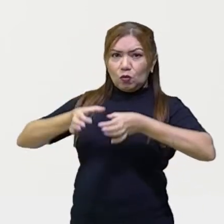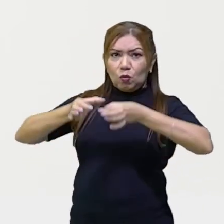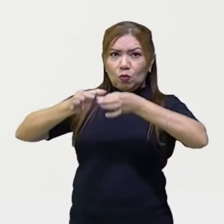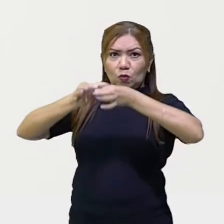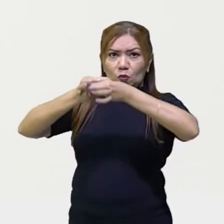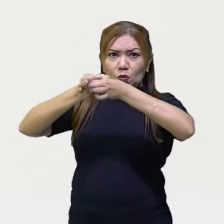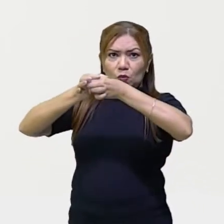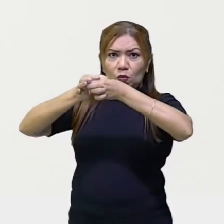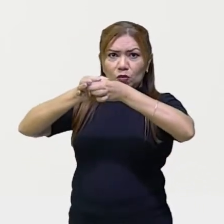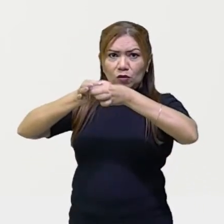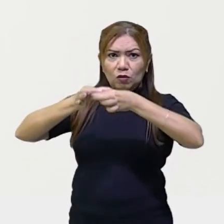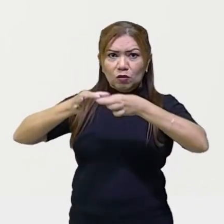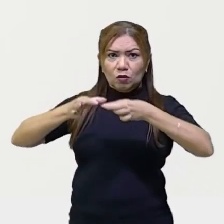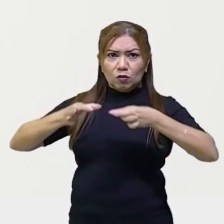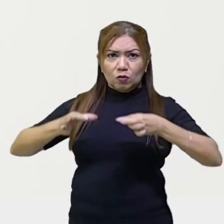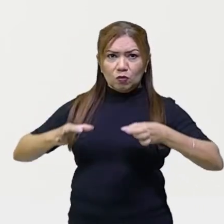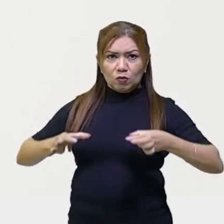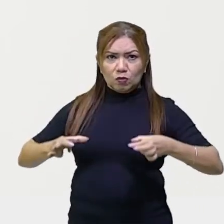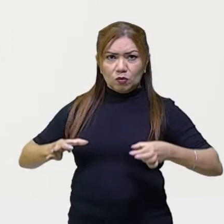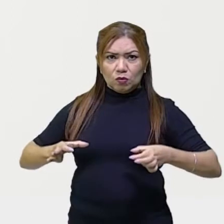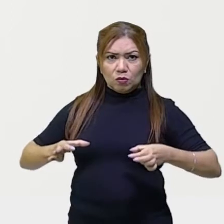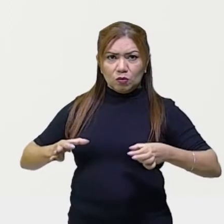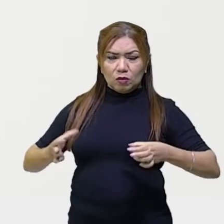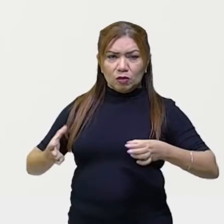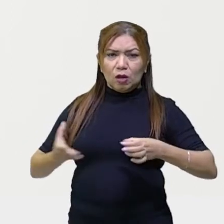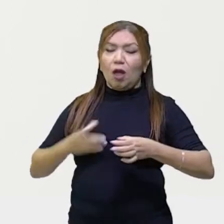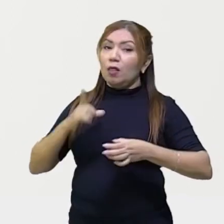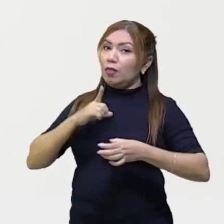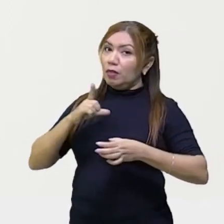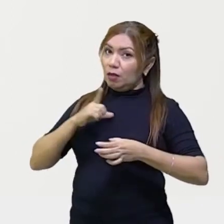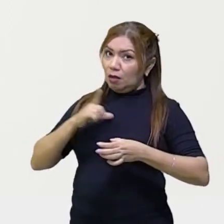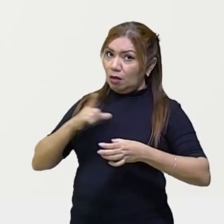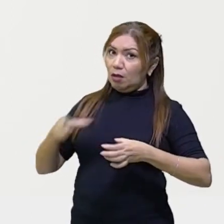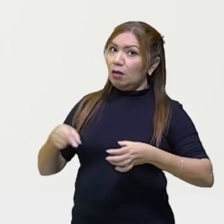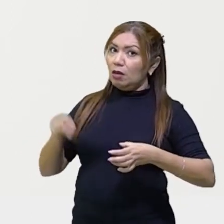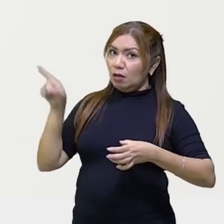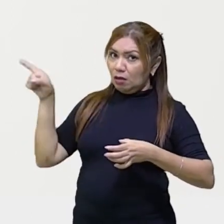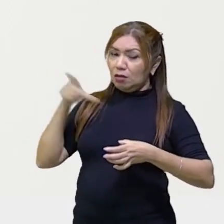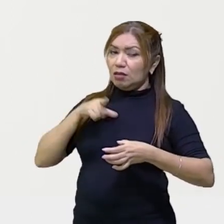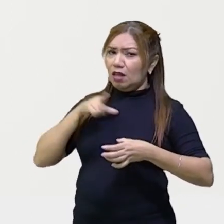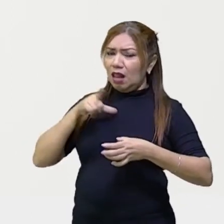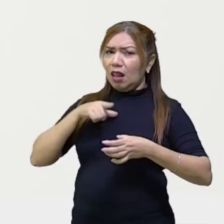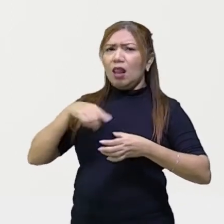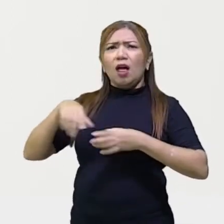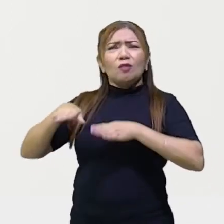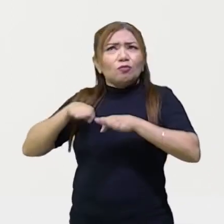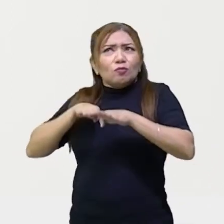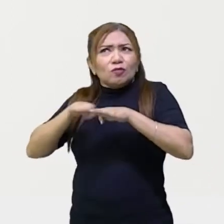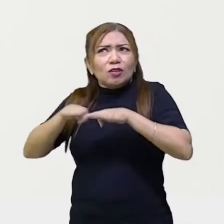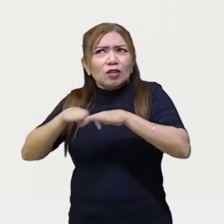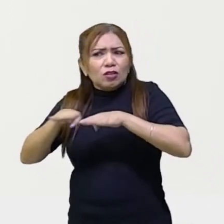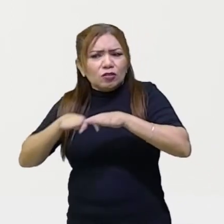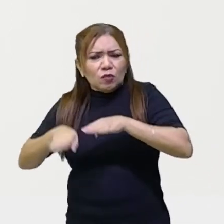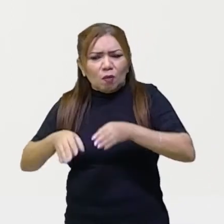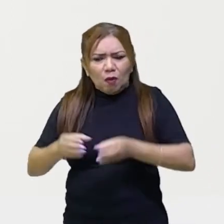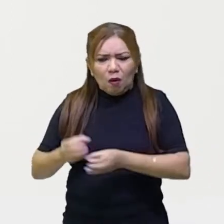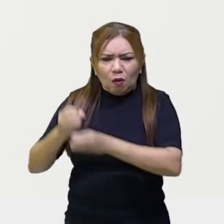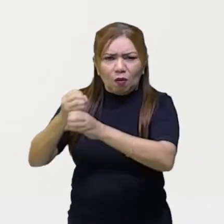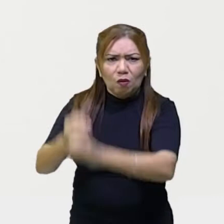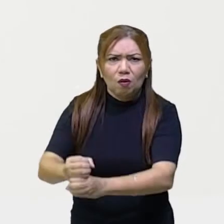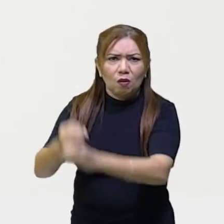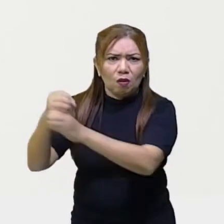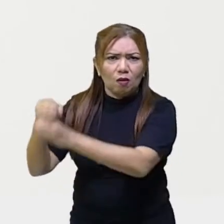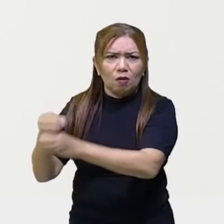você já viu um cone por aí lá no trânsito naquela festinha de aniversário Você já viu aí